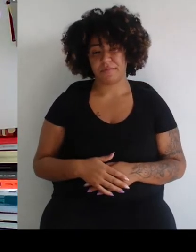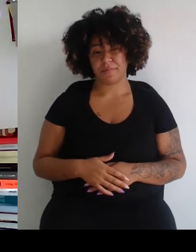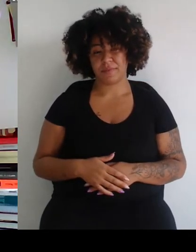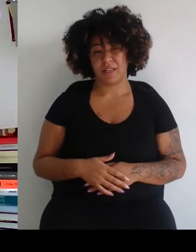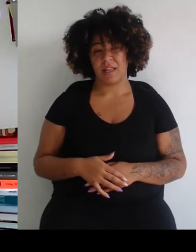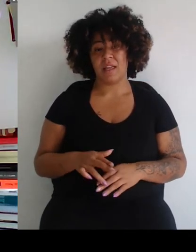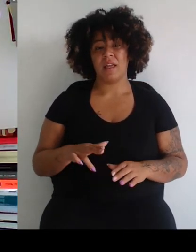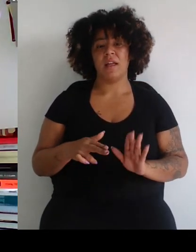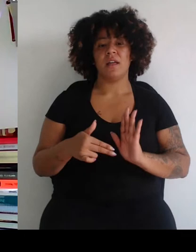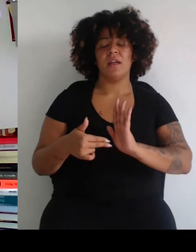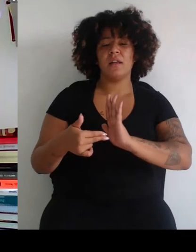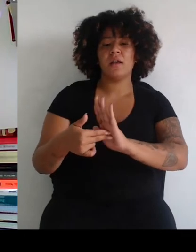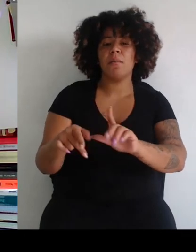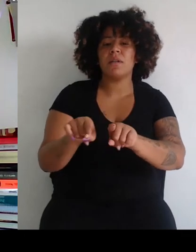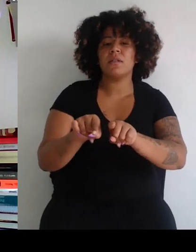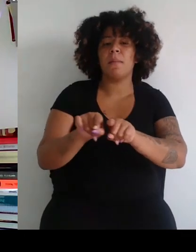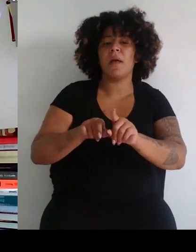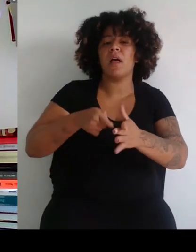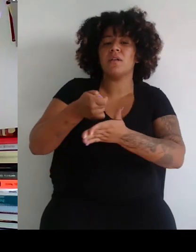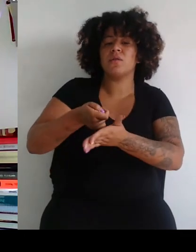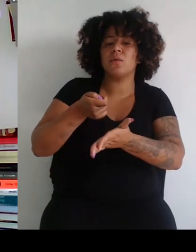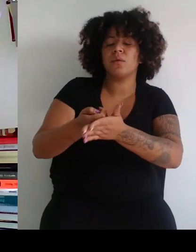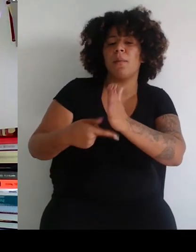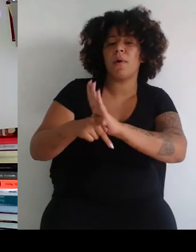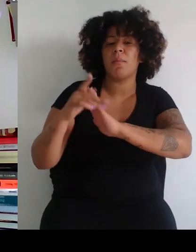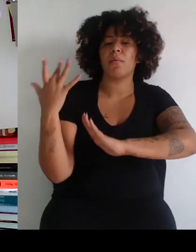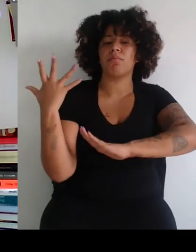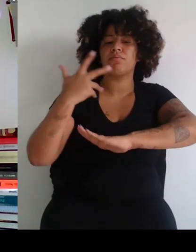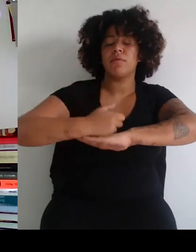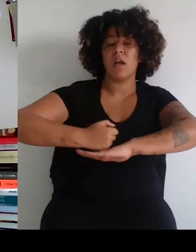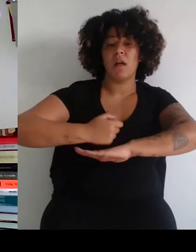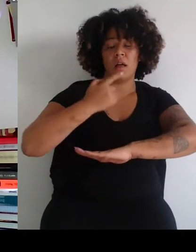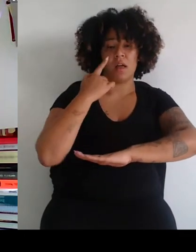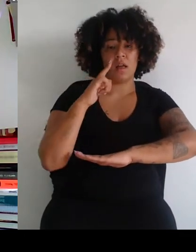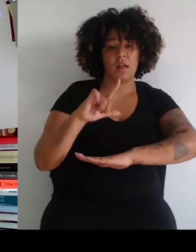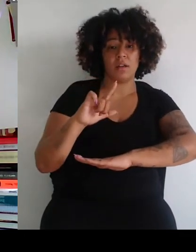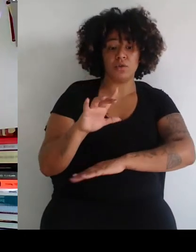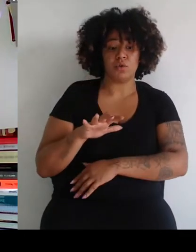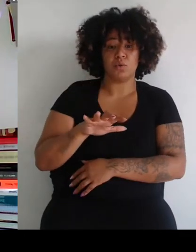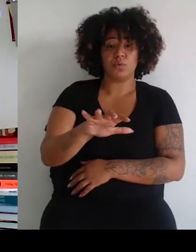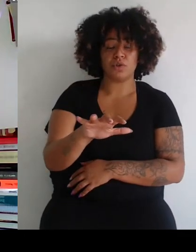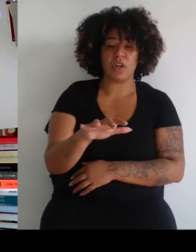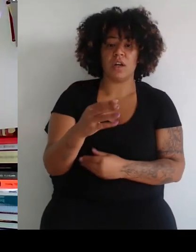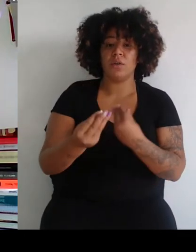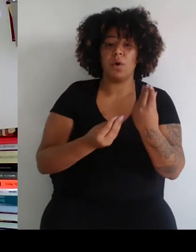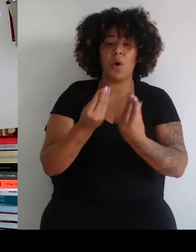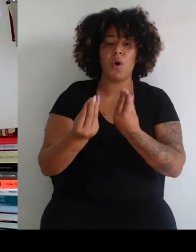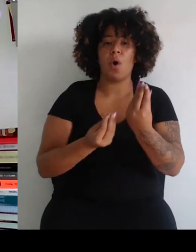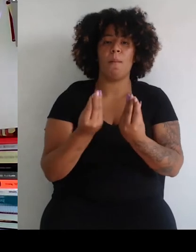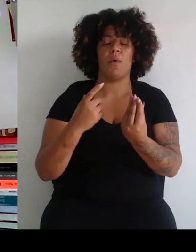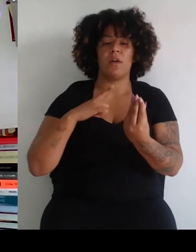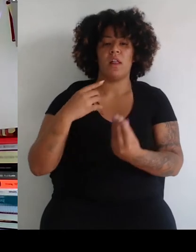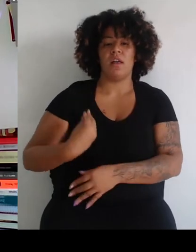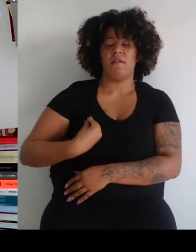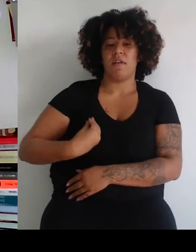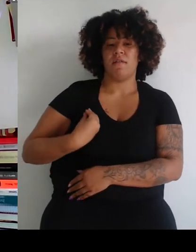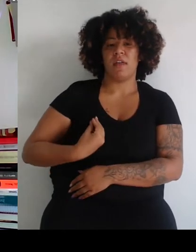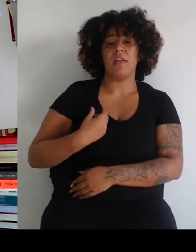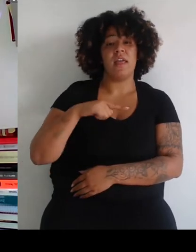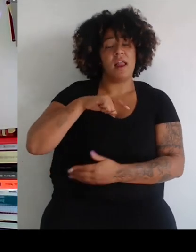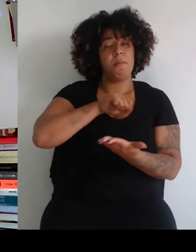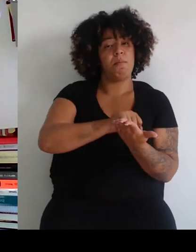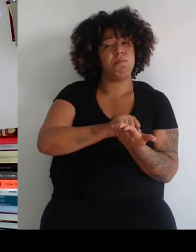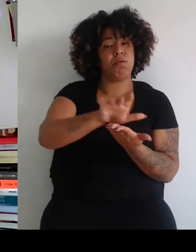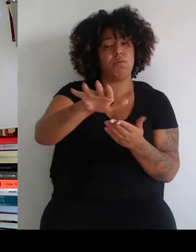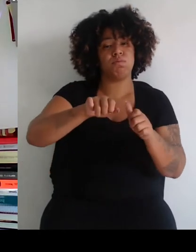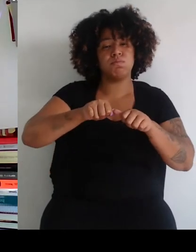dinâmica colonial de medicamentos sempre a inscrição da rede Britânica de farmácias Ele publicou o livro The